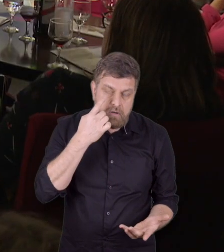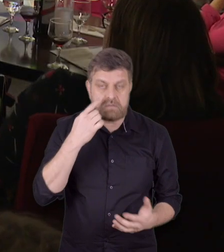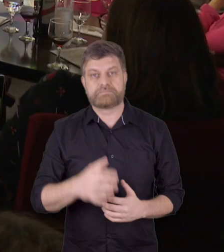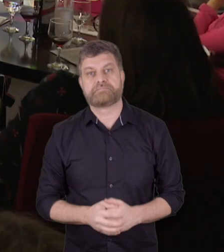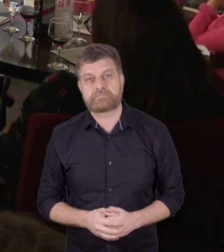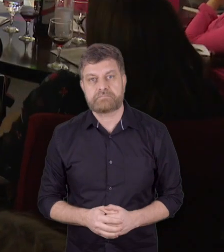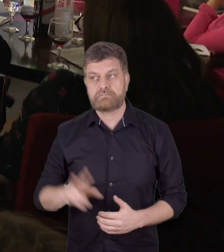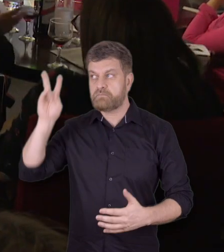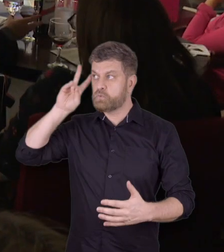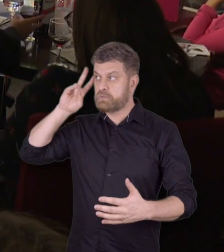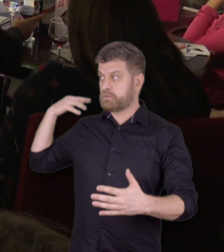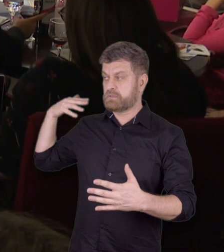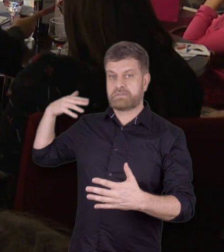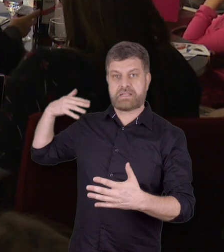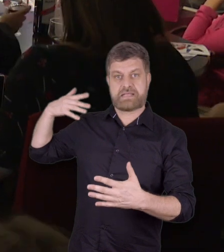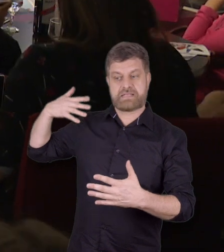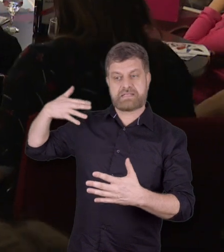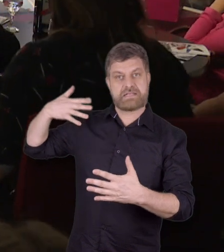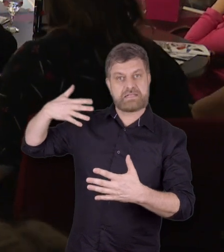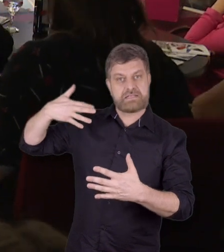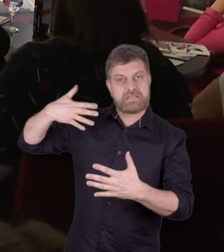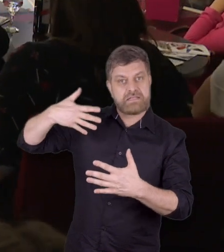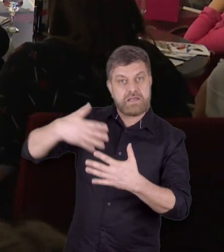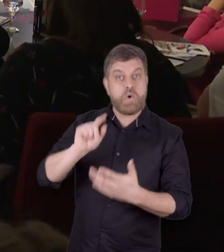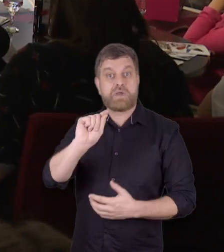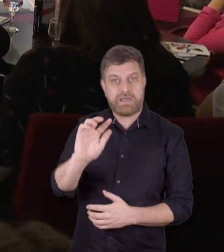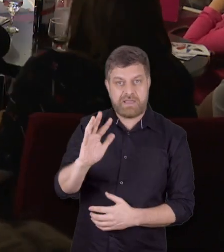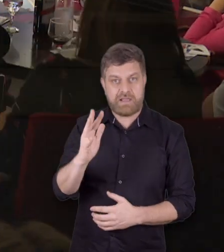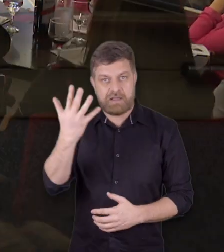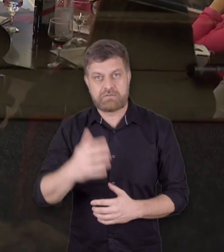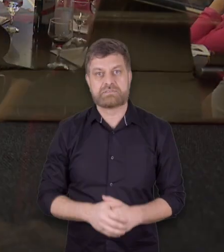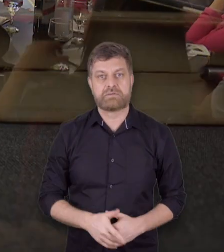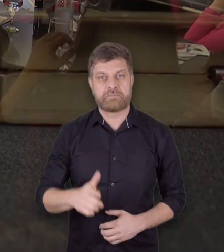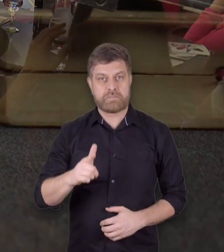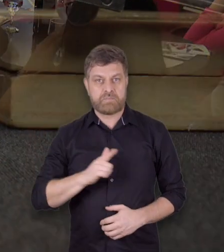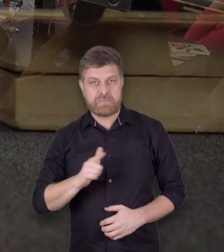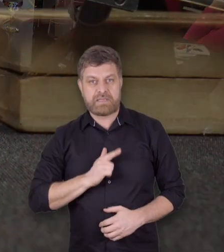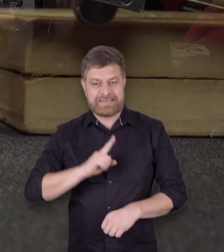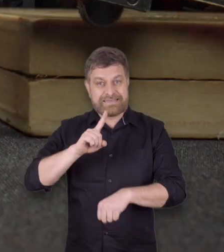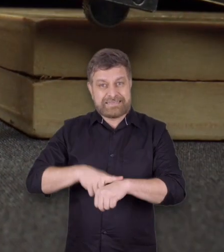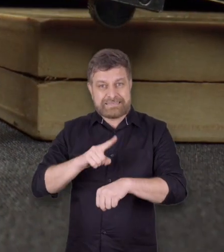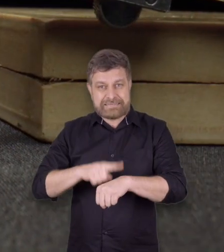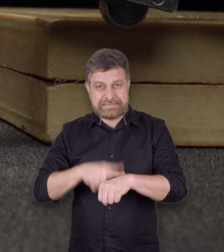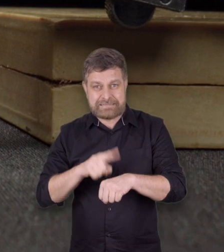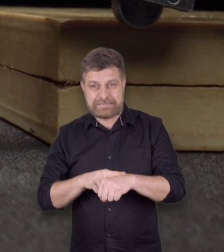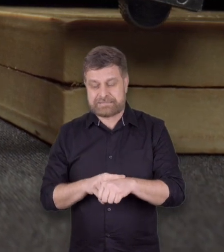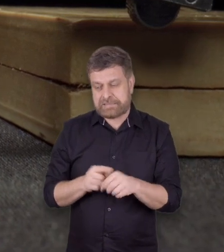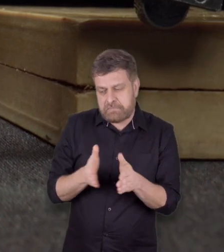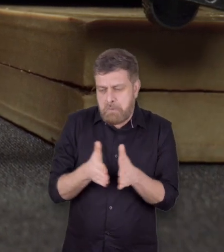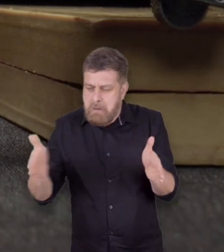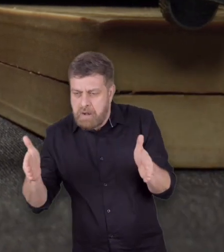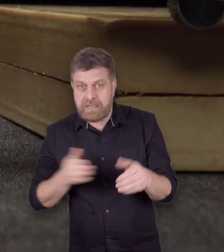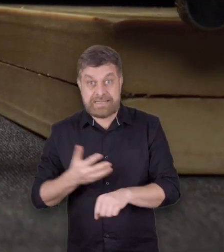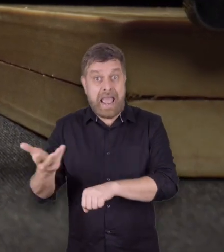isso, ao longo do tempo, foi permitindo que escalas de duração, de